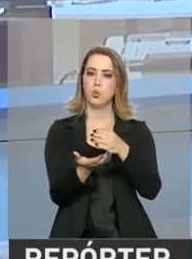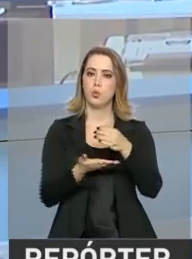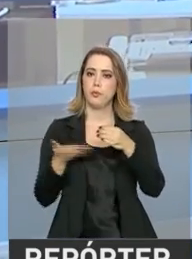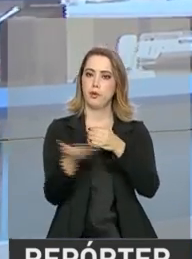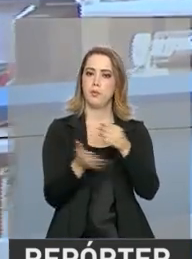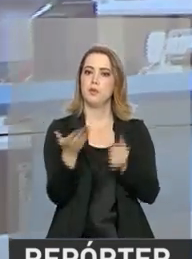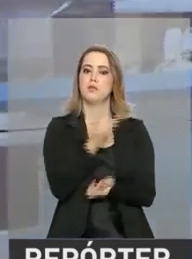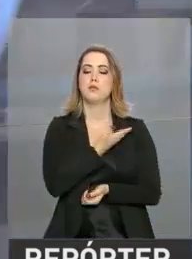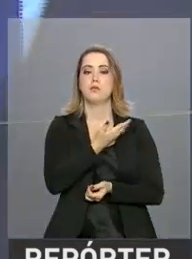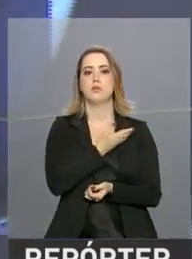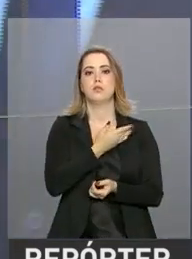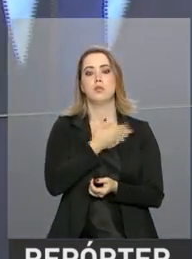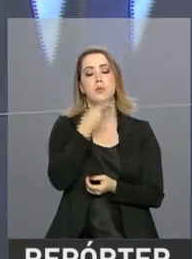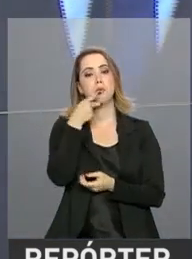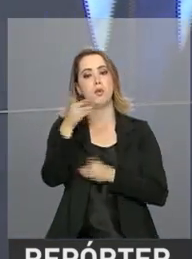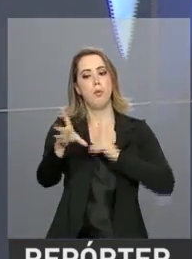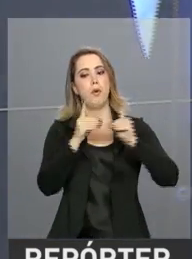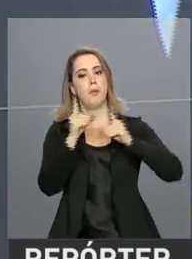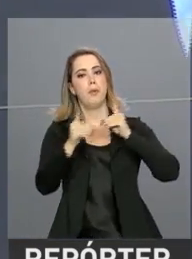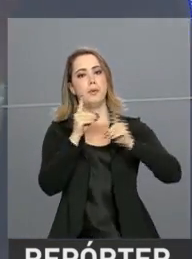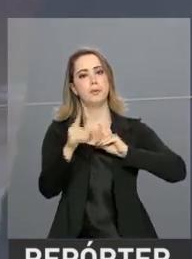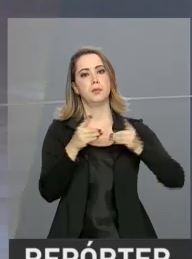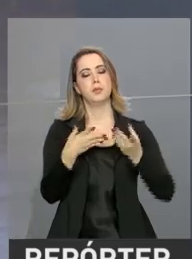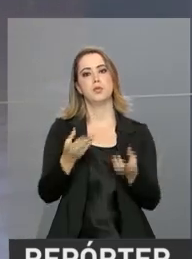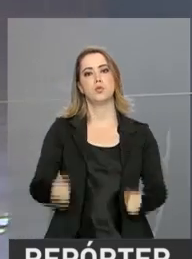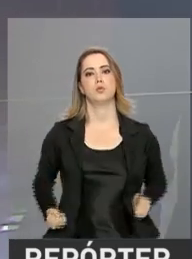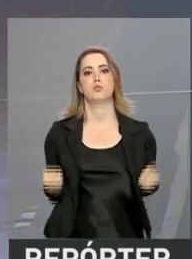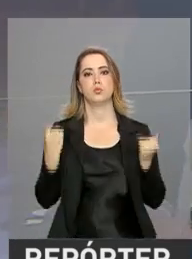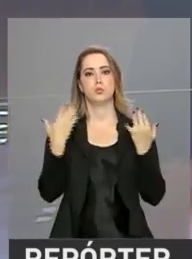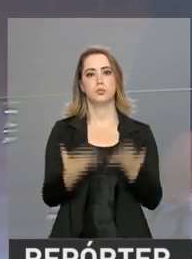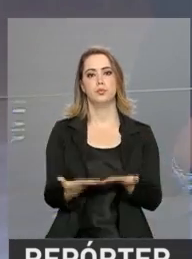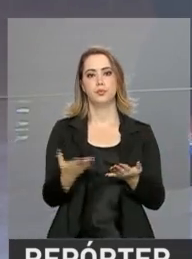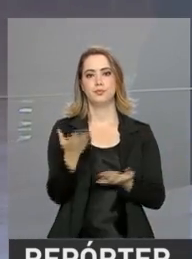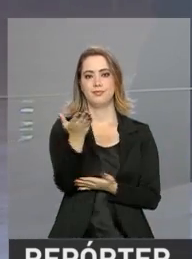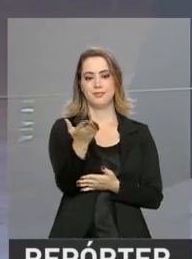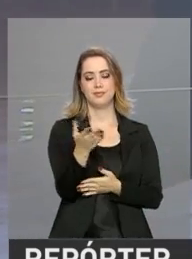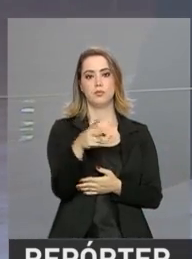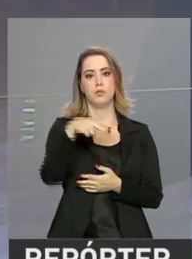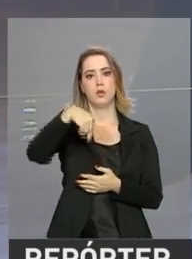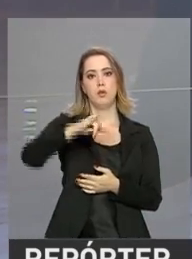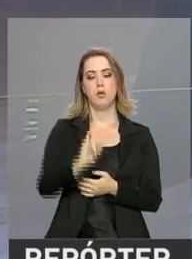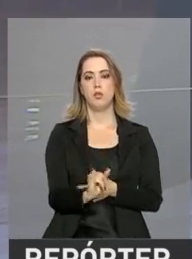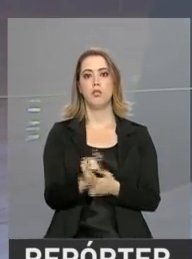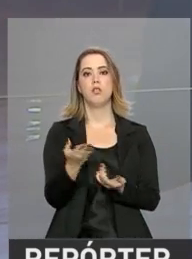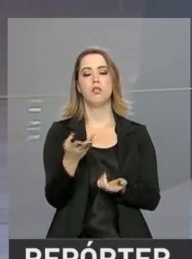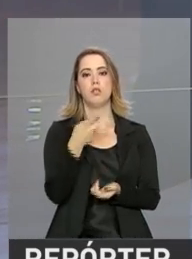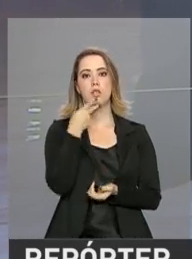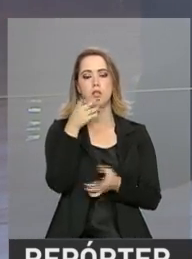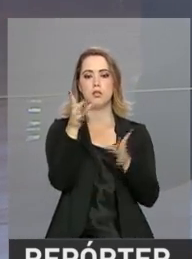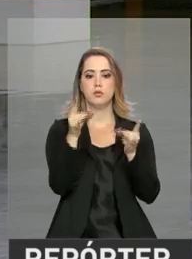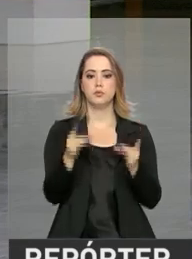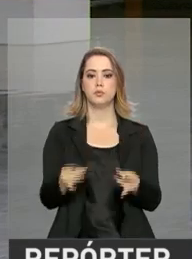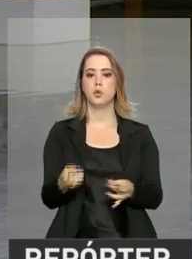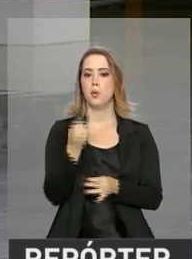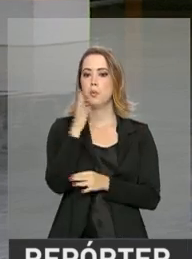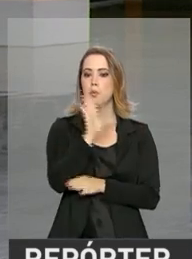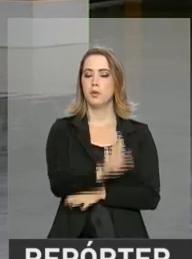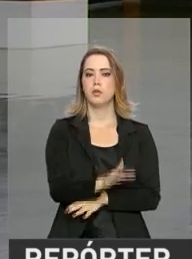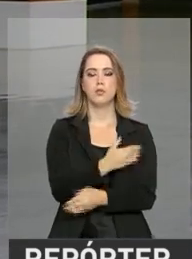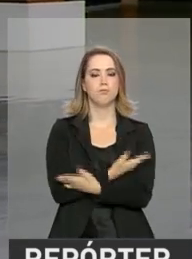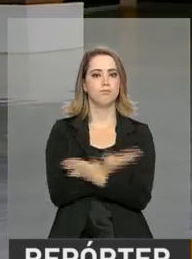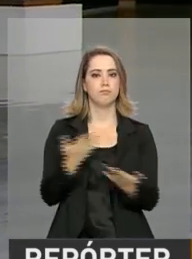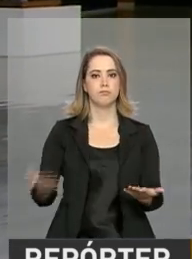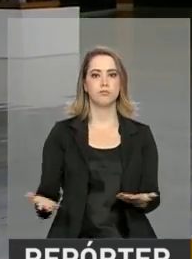Quem tem as informações ao vivo do Palácio do Planalto para a gente é o repórter Ney Pereira. Olá, Ney, boa tarde. Boa tarde, Zé Luiz. Boa tarde a todos.